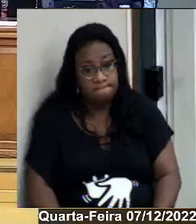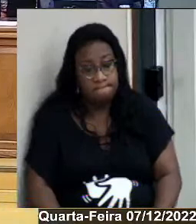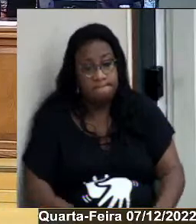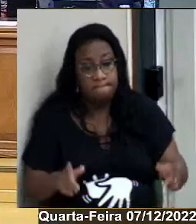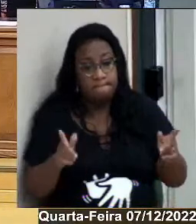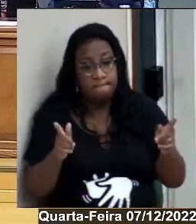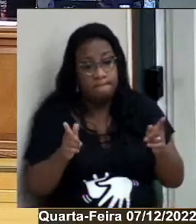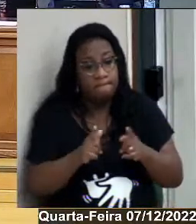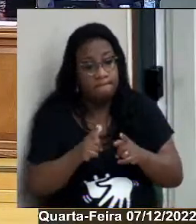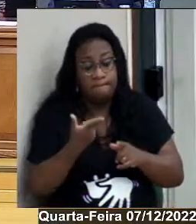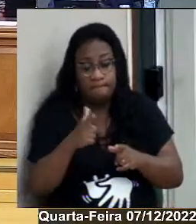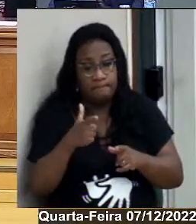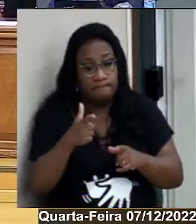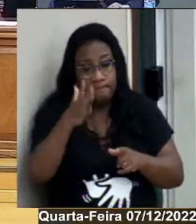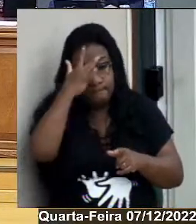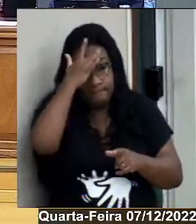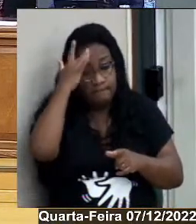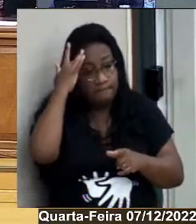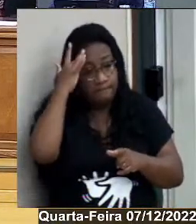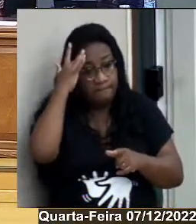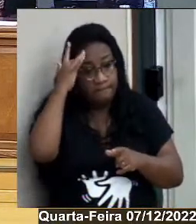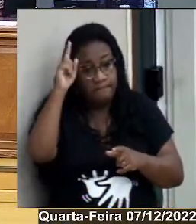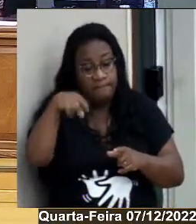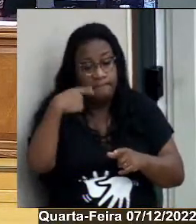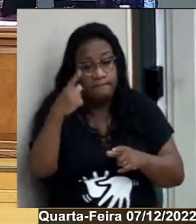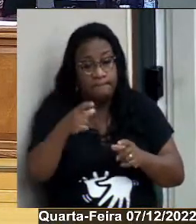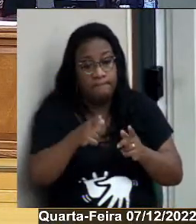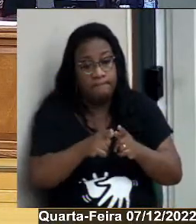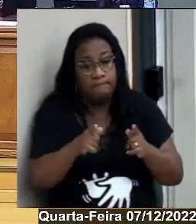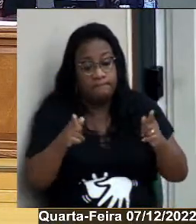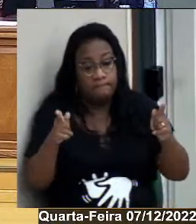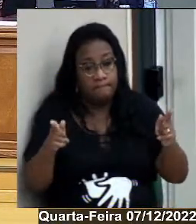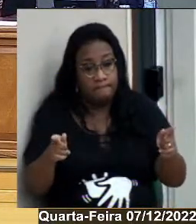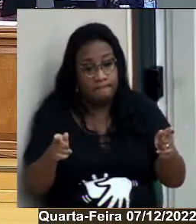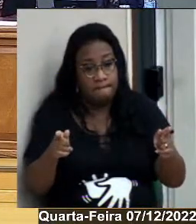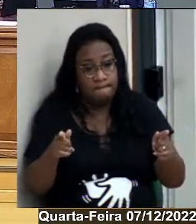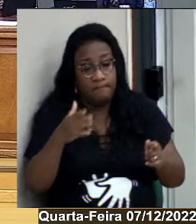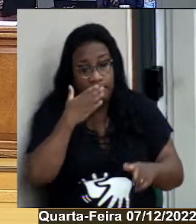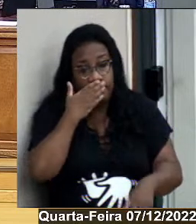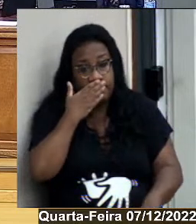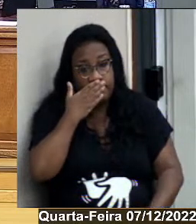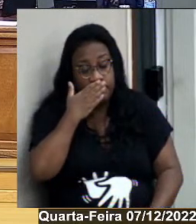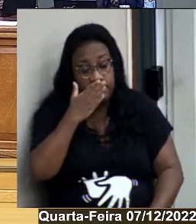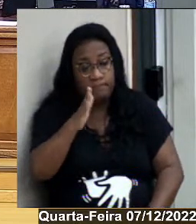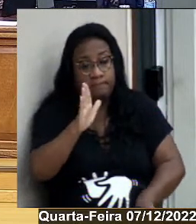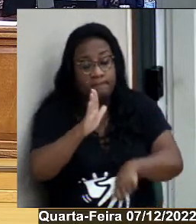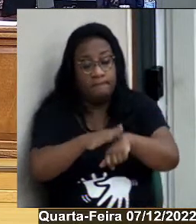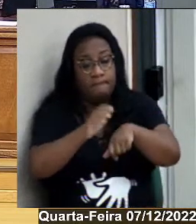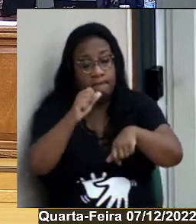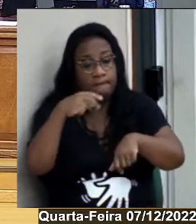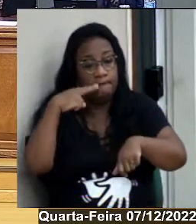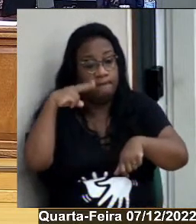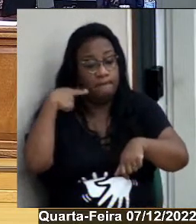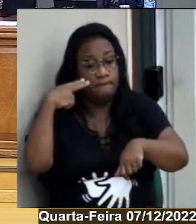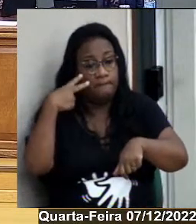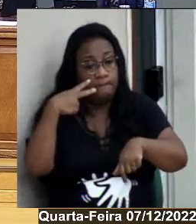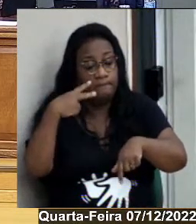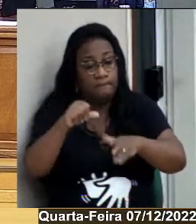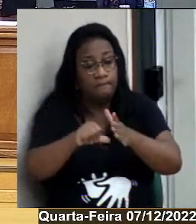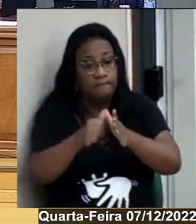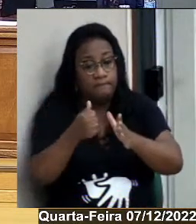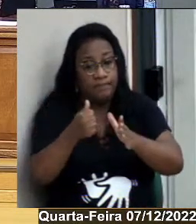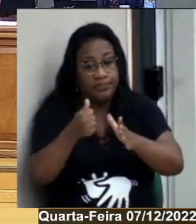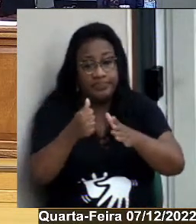O pequeno expediente encerrou, presidente. Passaremos então ao grande expediente. Solicito ao senhor secretário que faça a chamada do primeiro